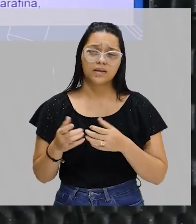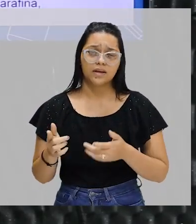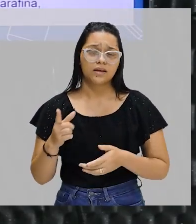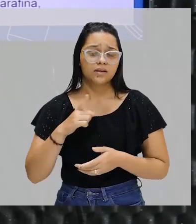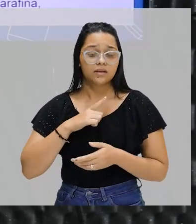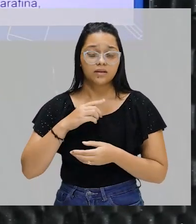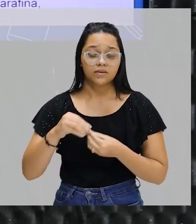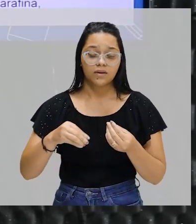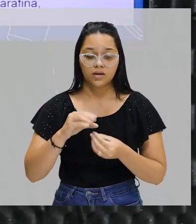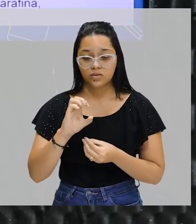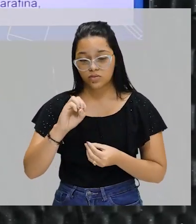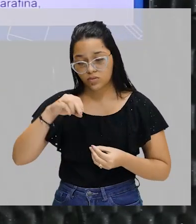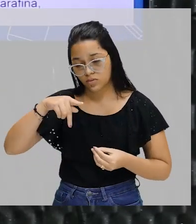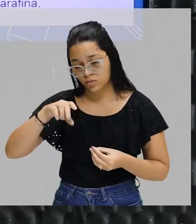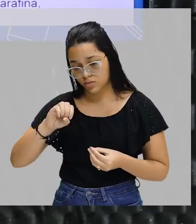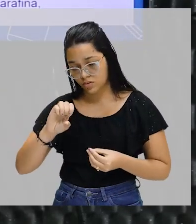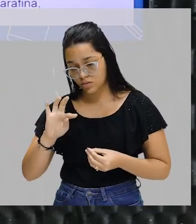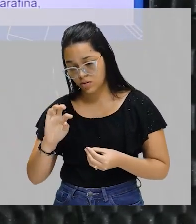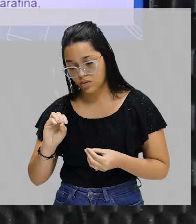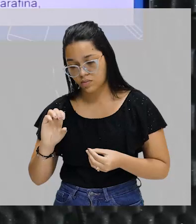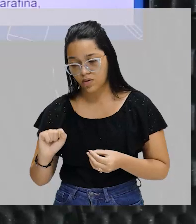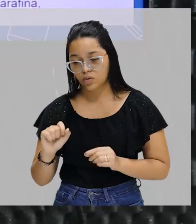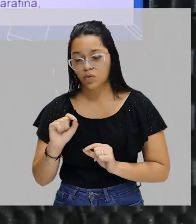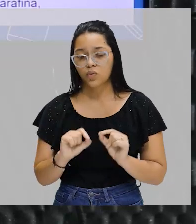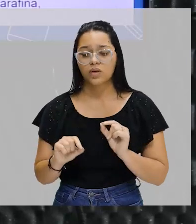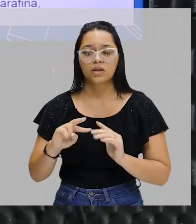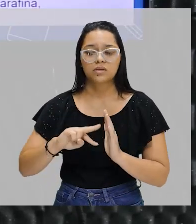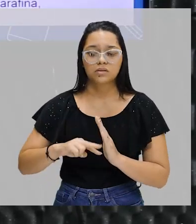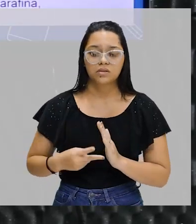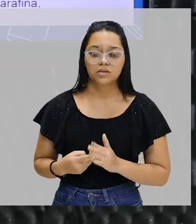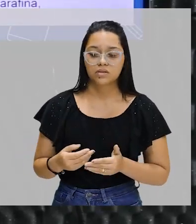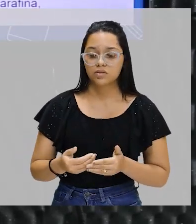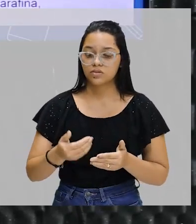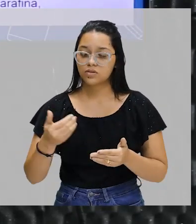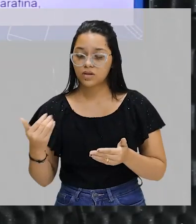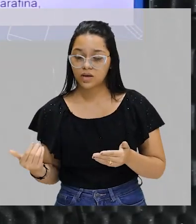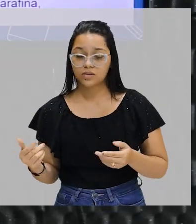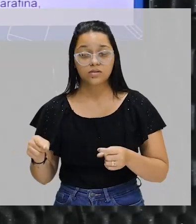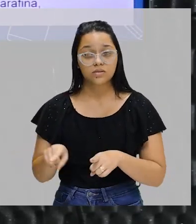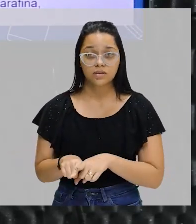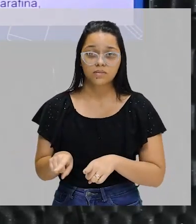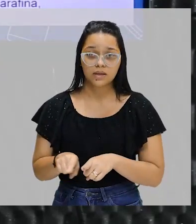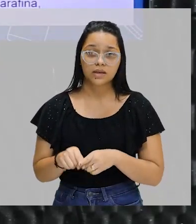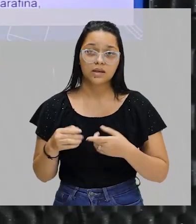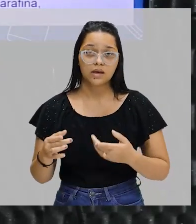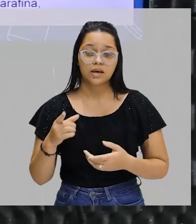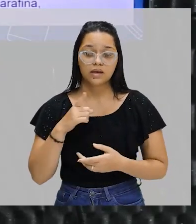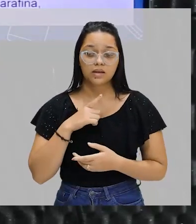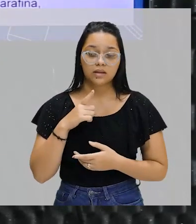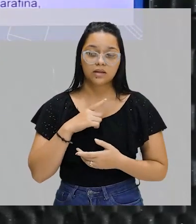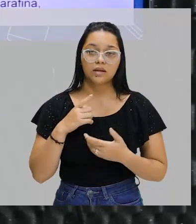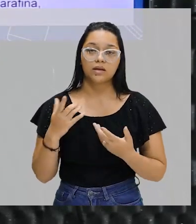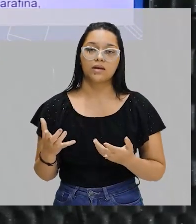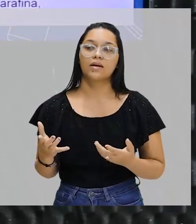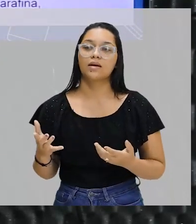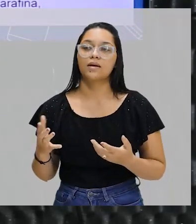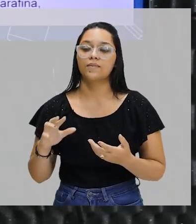dos compostos presentes e que são retirados do petróleo, nós vamos ter a gama